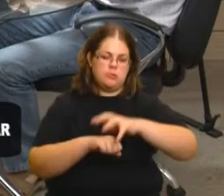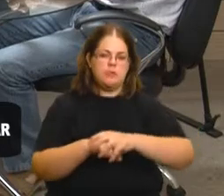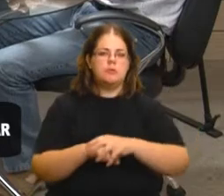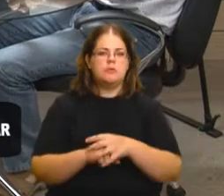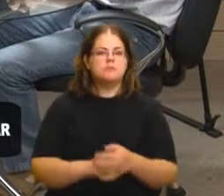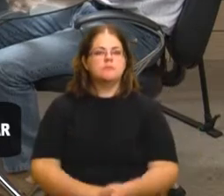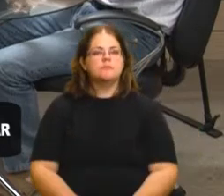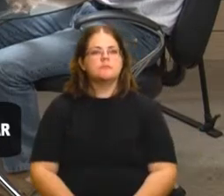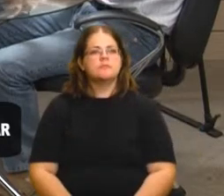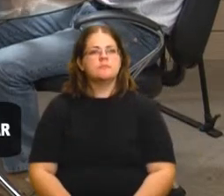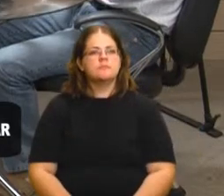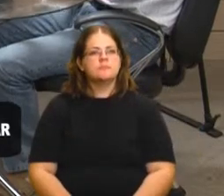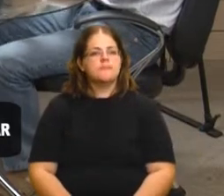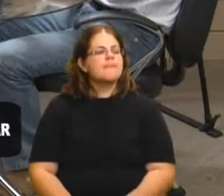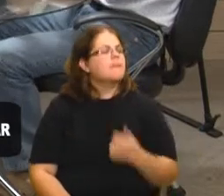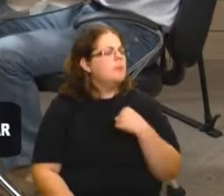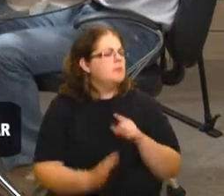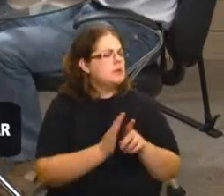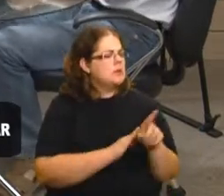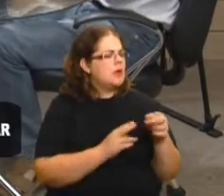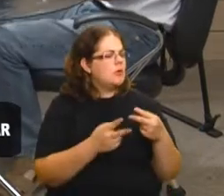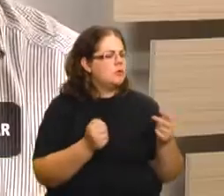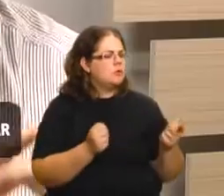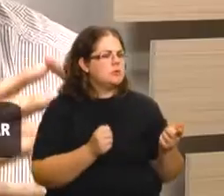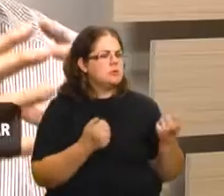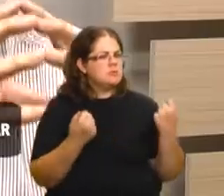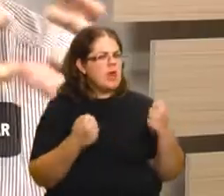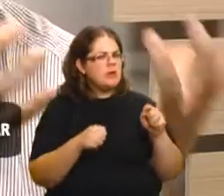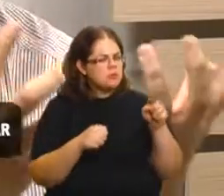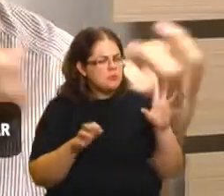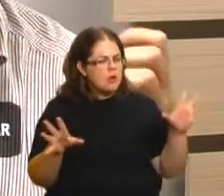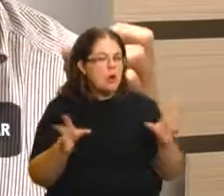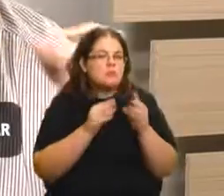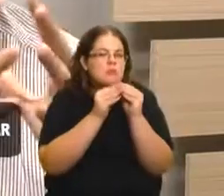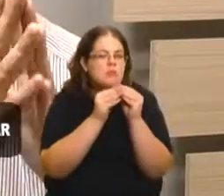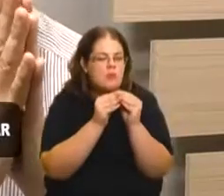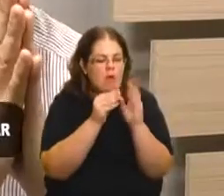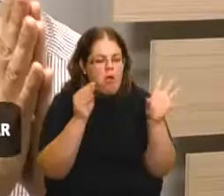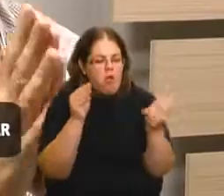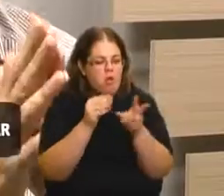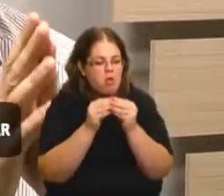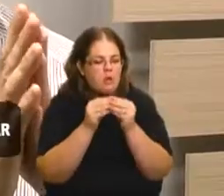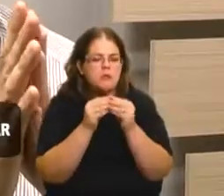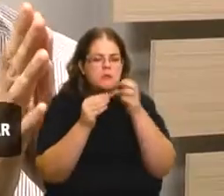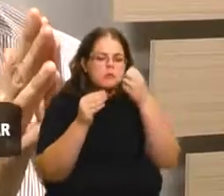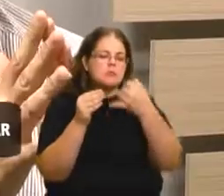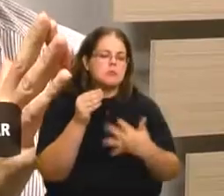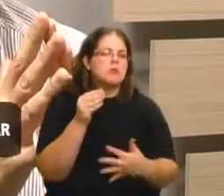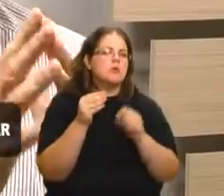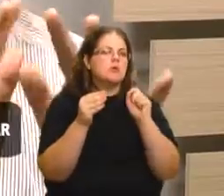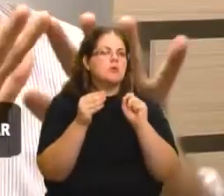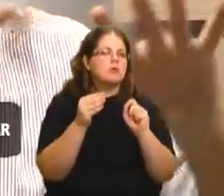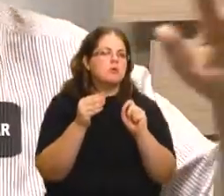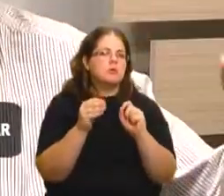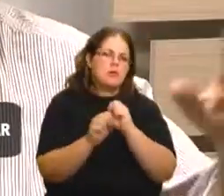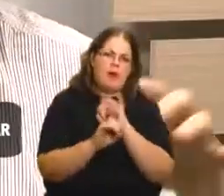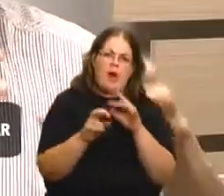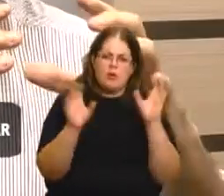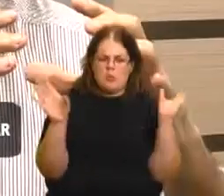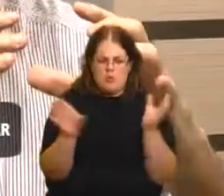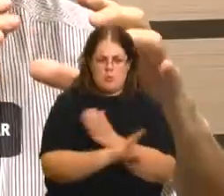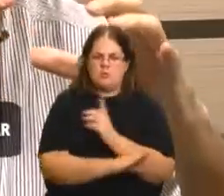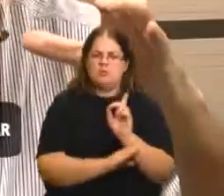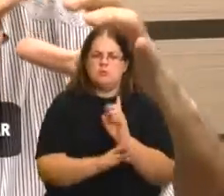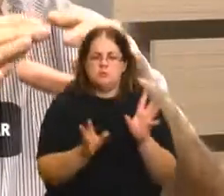militares. Deixa eu te fazer uma pergunta, Lucas. Será que dá para fazer um resumo nessa pergunta dele? Claro, deixando coisas de